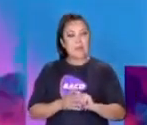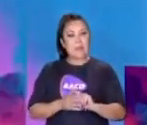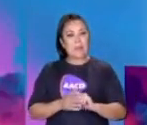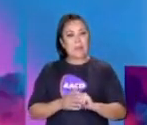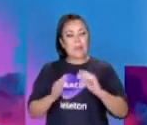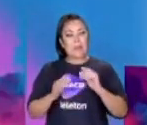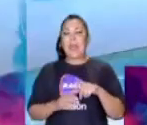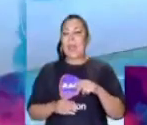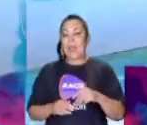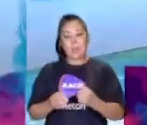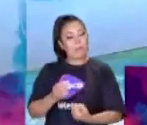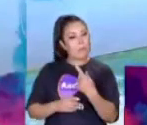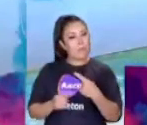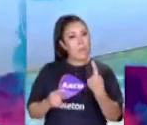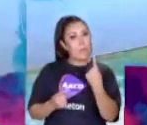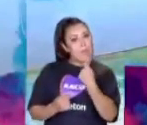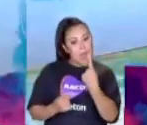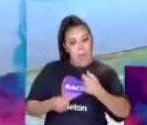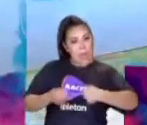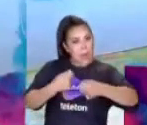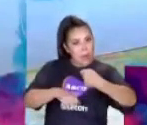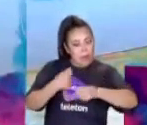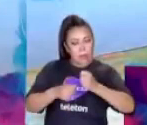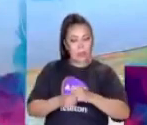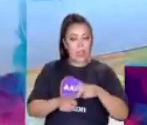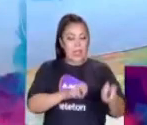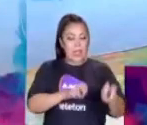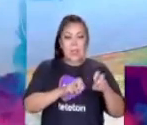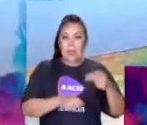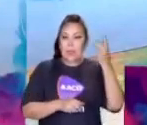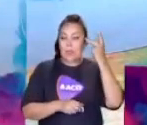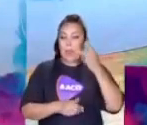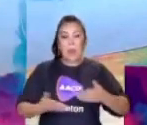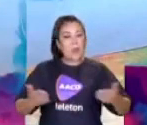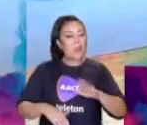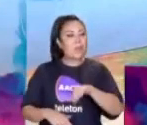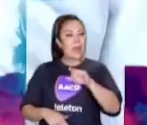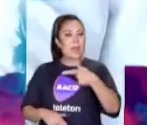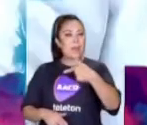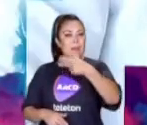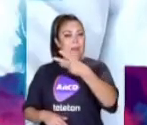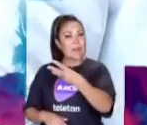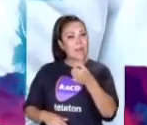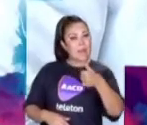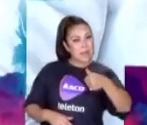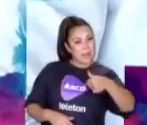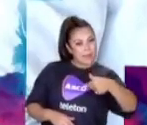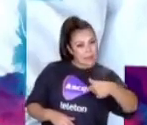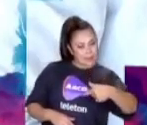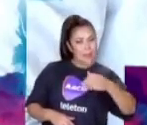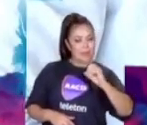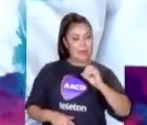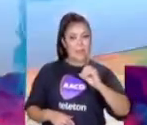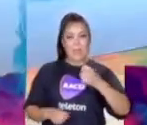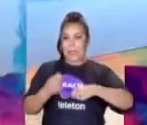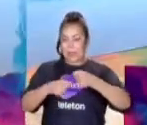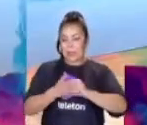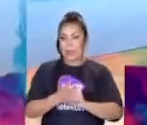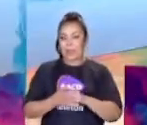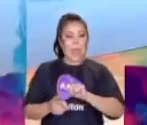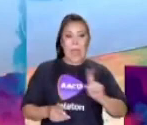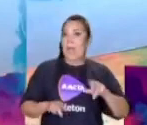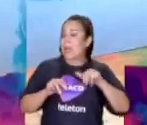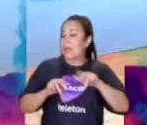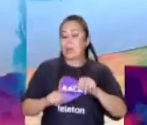primeira loja no interior de São Paulo. Hoje são mais de 370 lojas espalhadas, mas ela nunca deixou de ajudar, ela nunca deixou